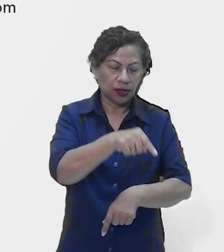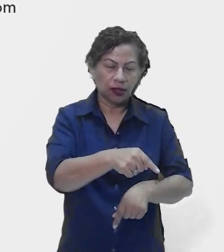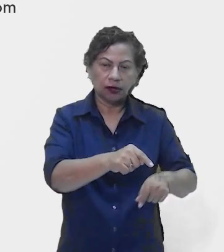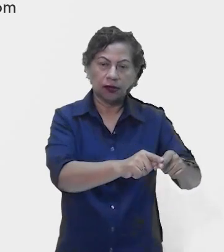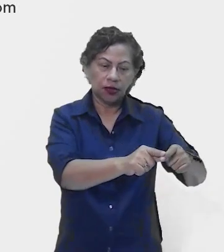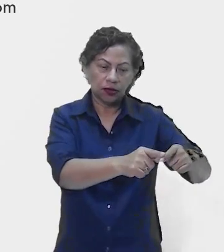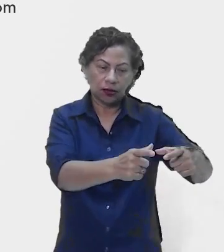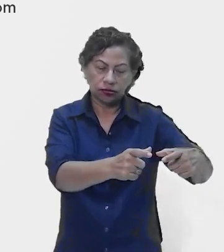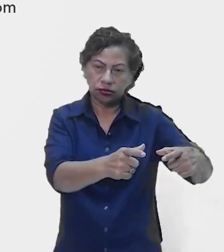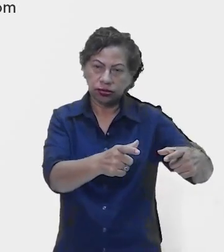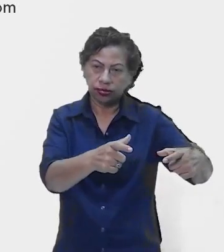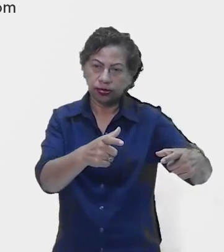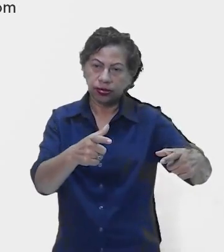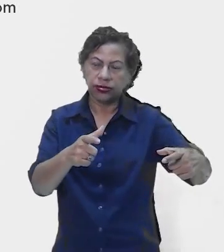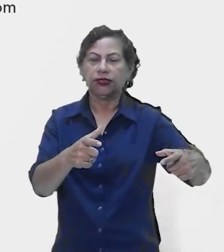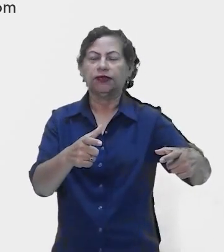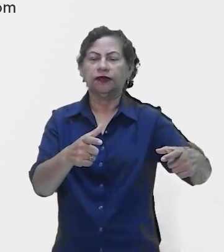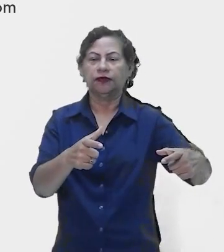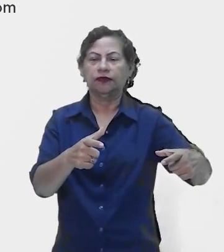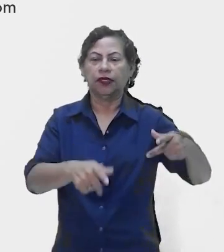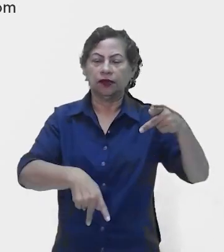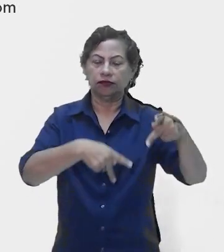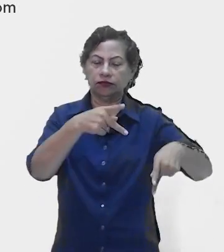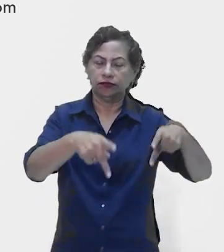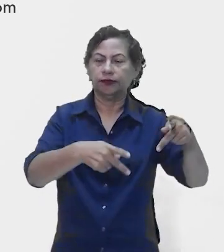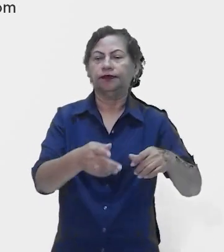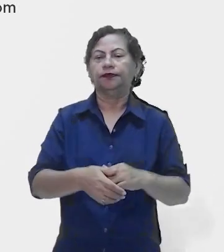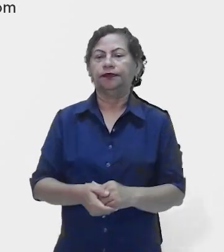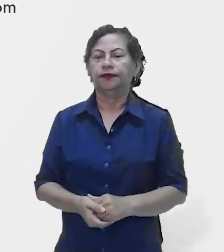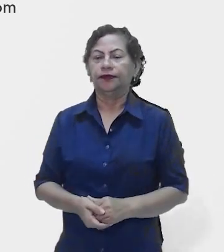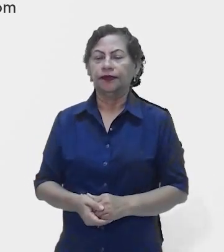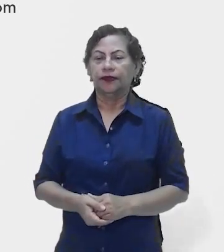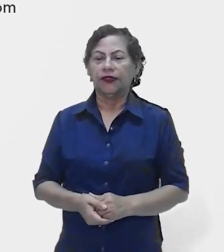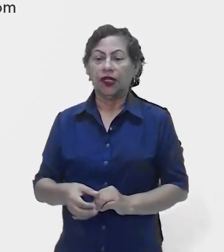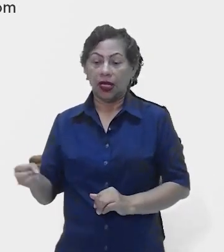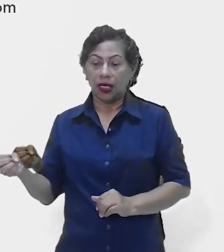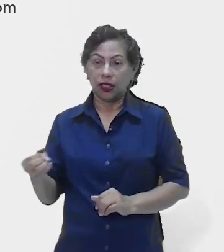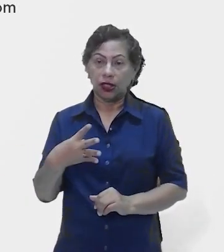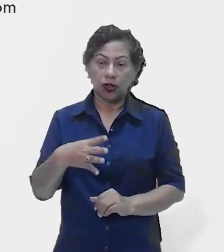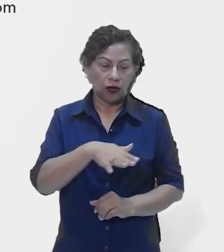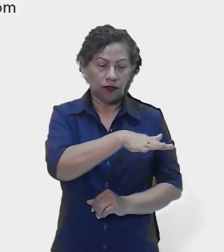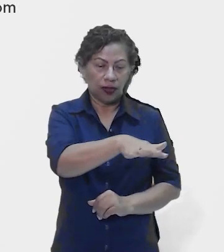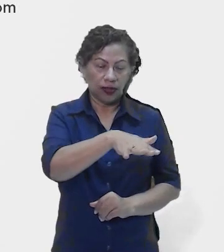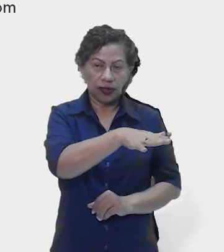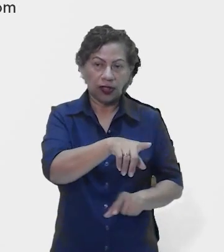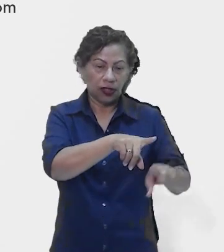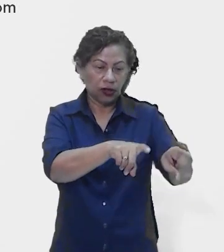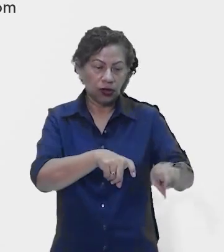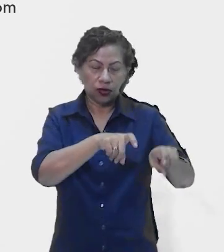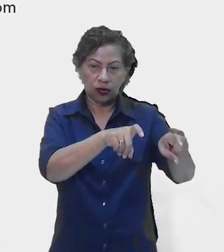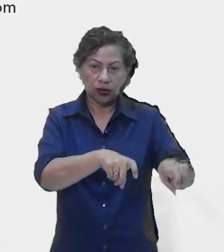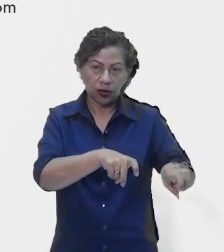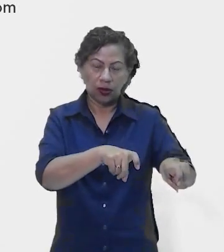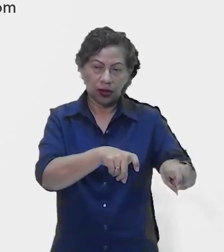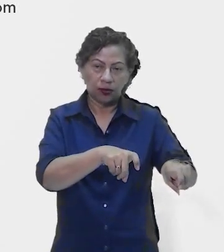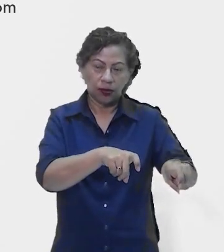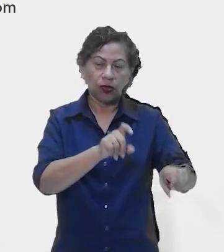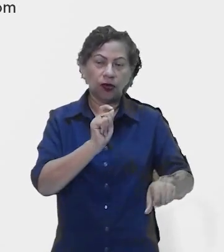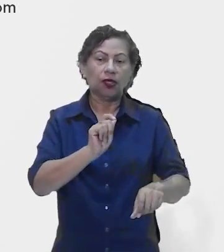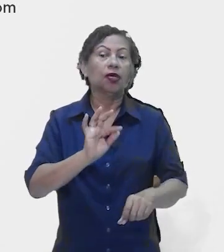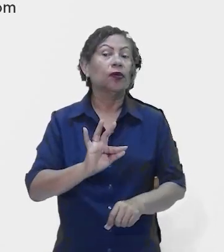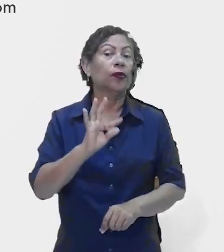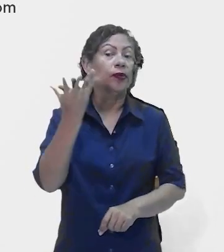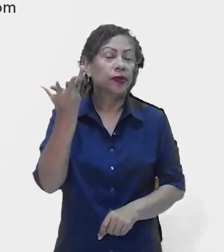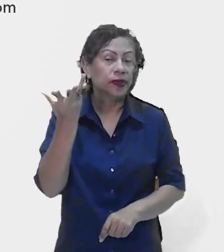crescer, principalmente nos últimos anos. Essa modernização no campo gerou no espaço rural brasileiro o